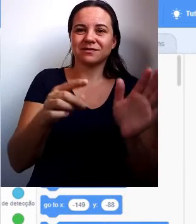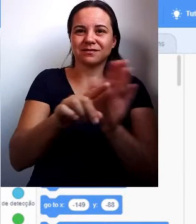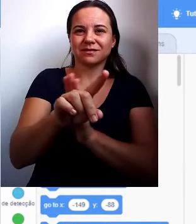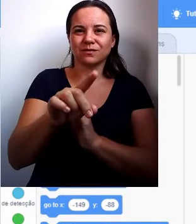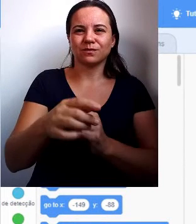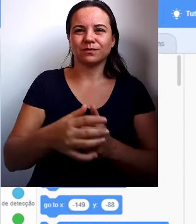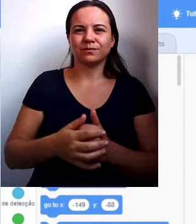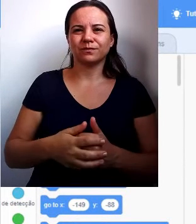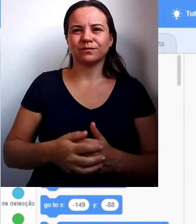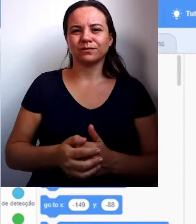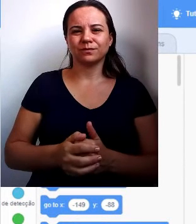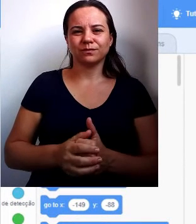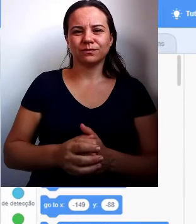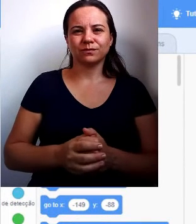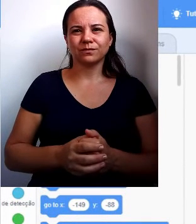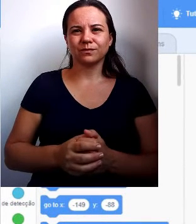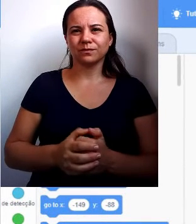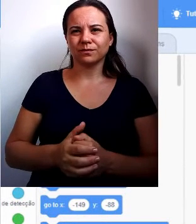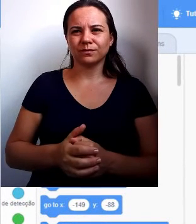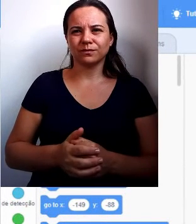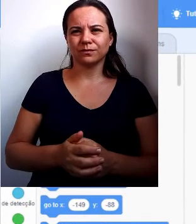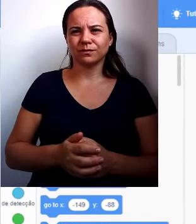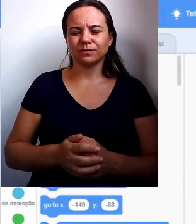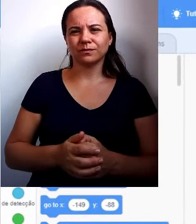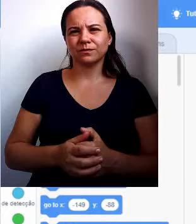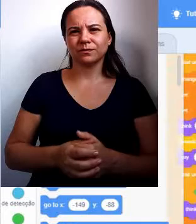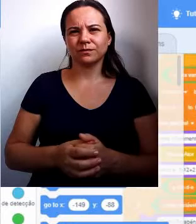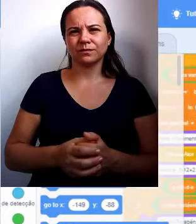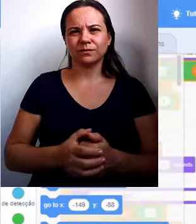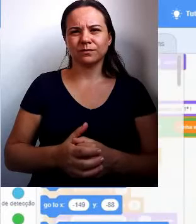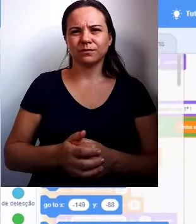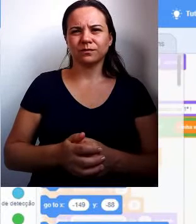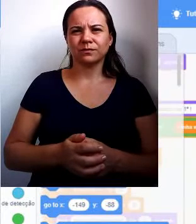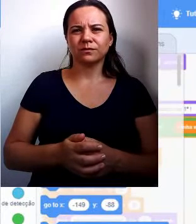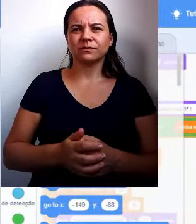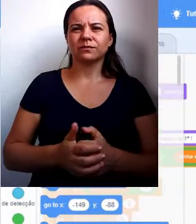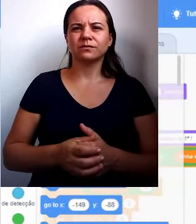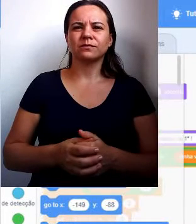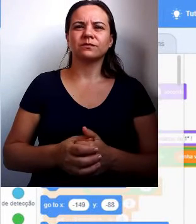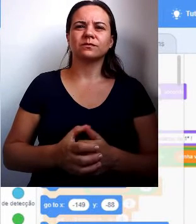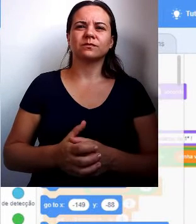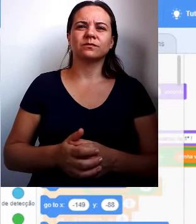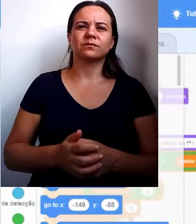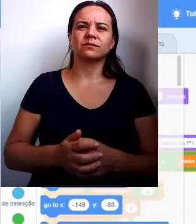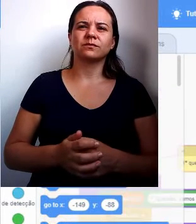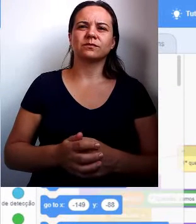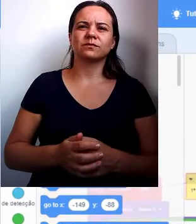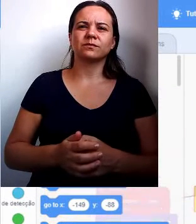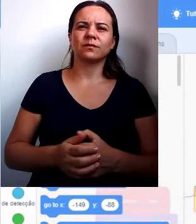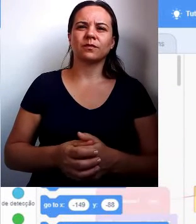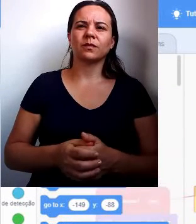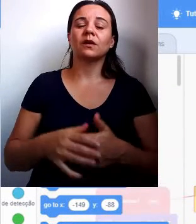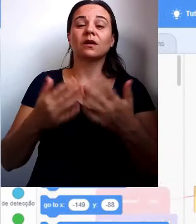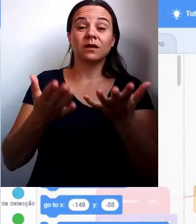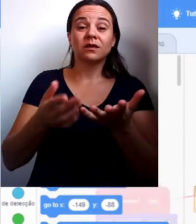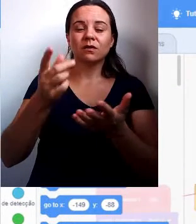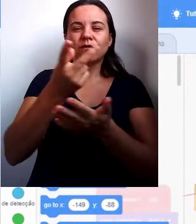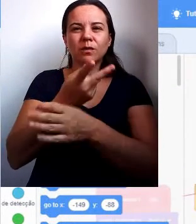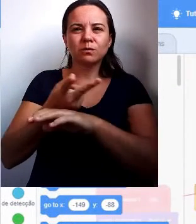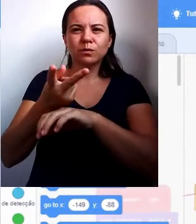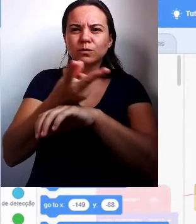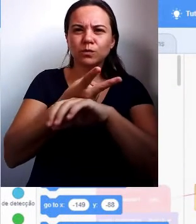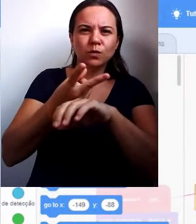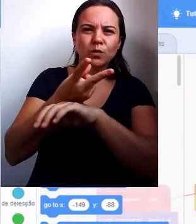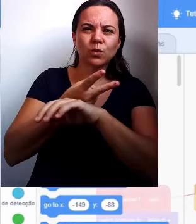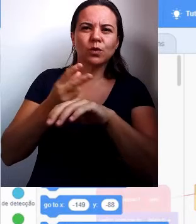chega no final da questão. Quando ele chega no final da questão, ele volta lá para o sorteio e sorteia outra questão. Daí ele